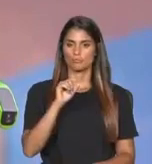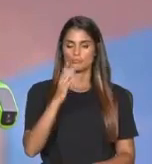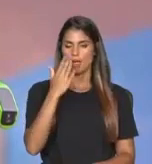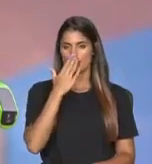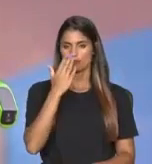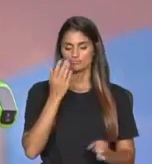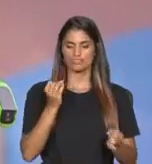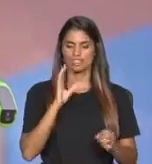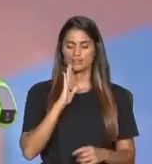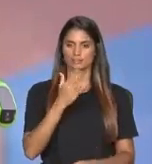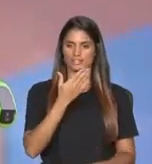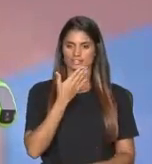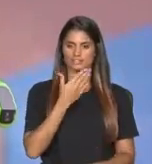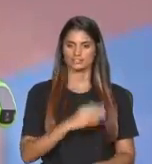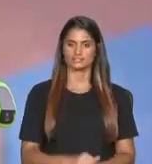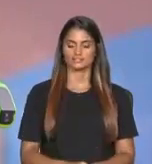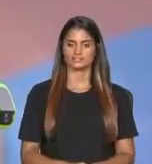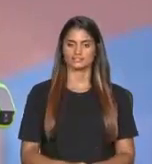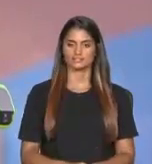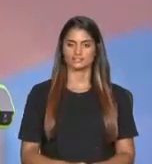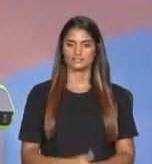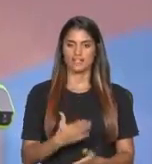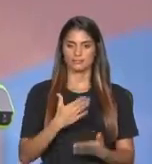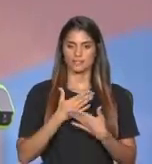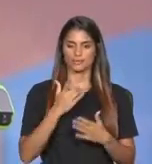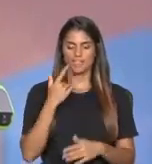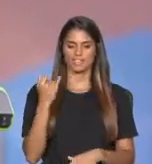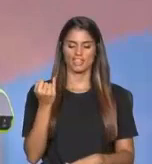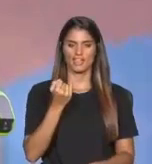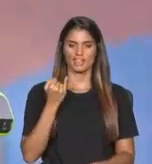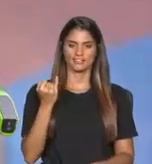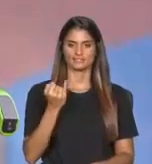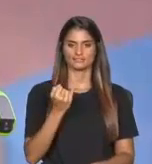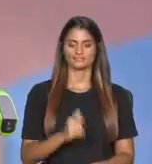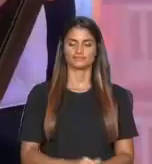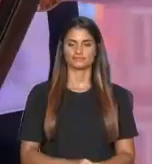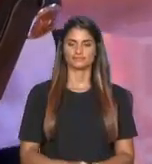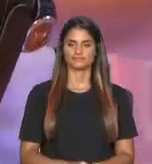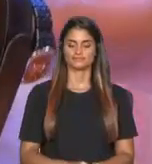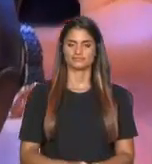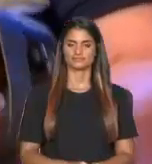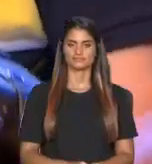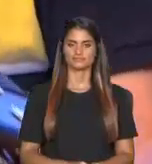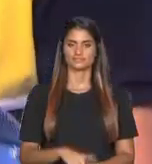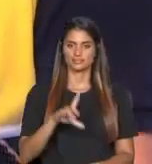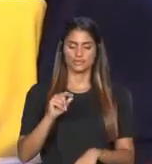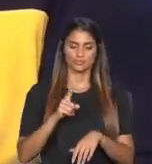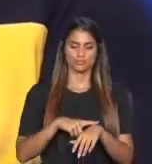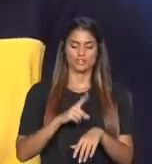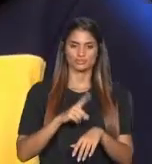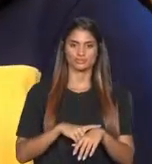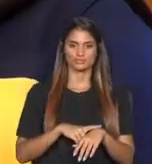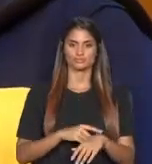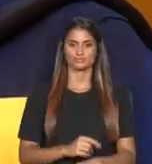depende principalmente, amigo, da inspiração. E também da ocasião.